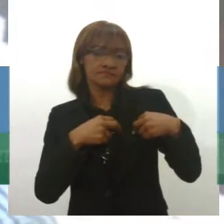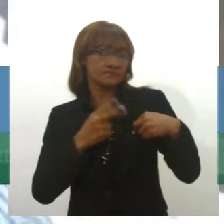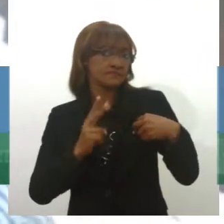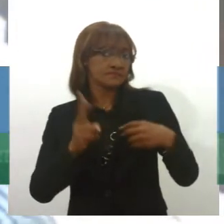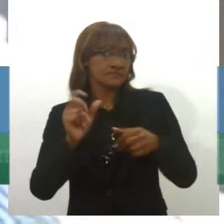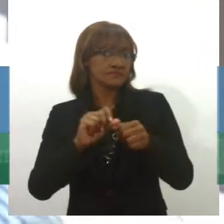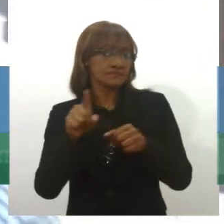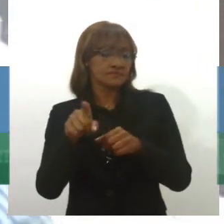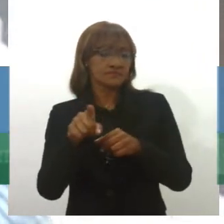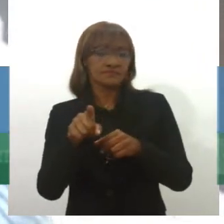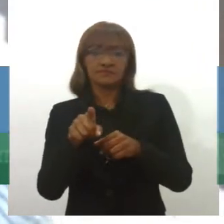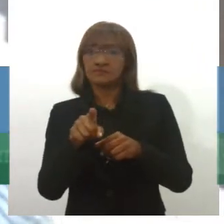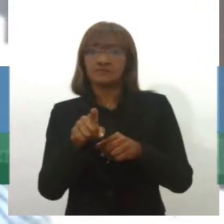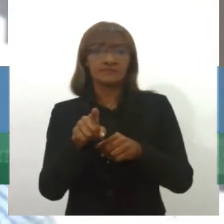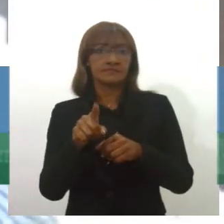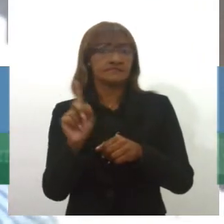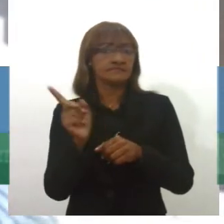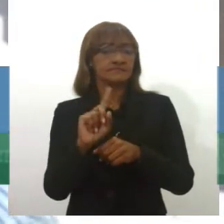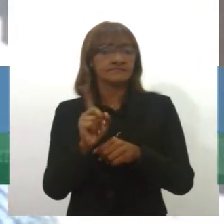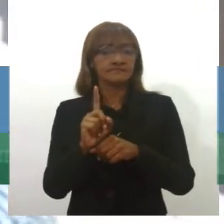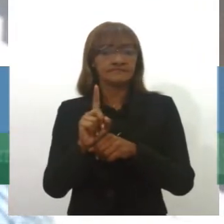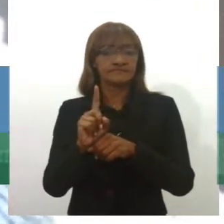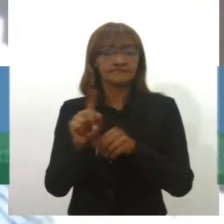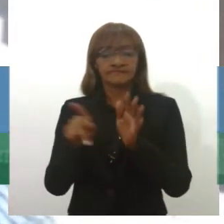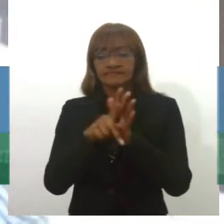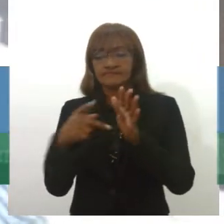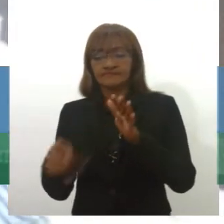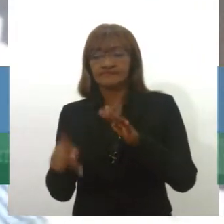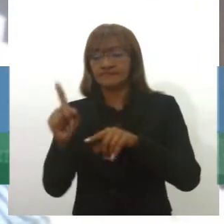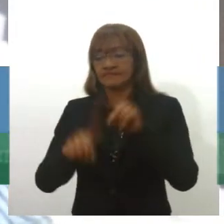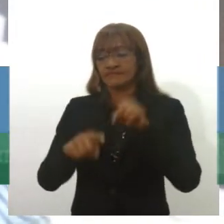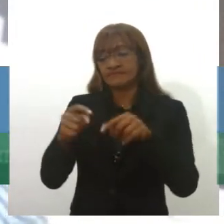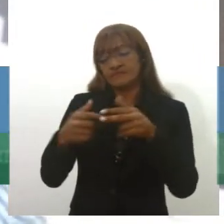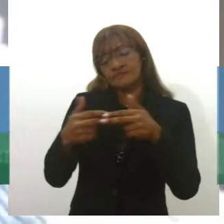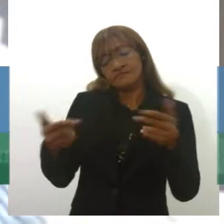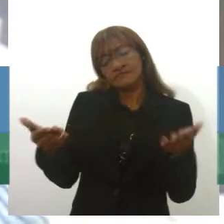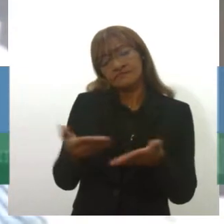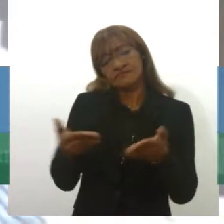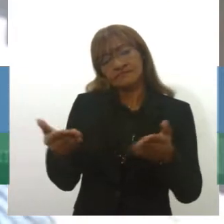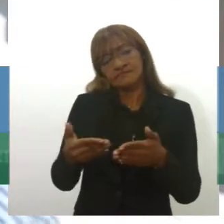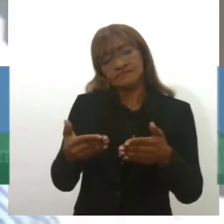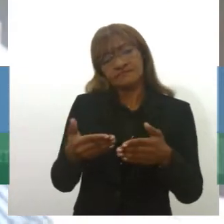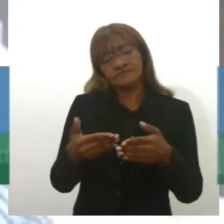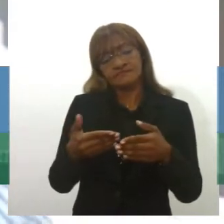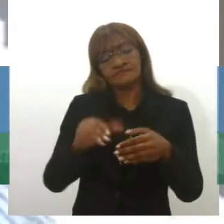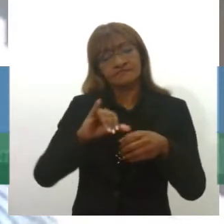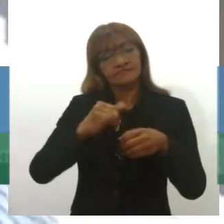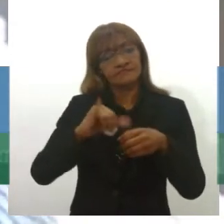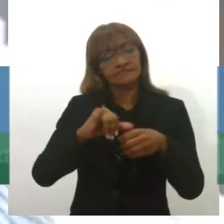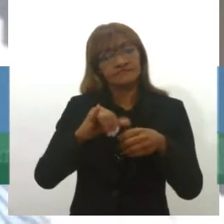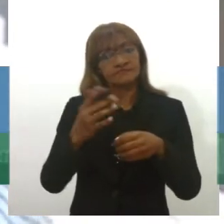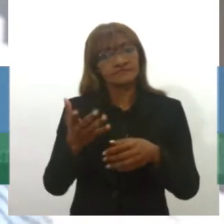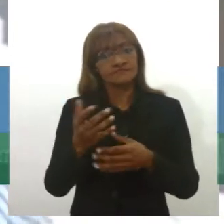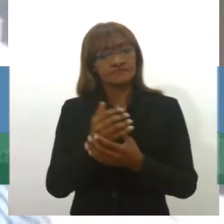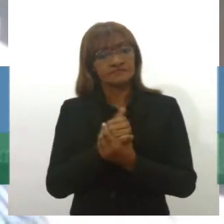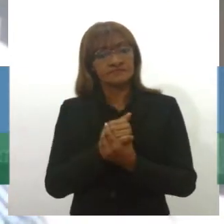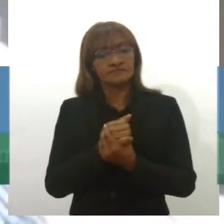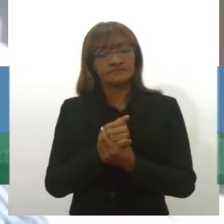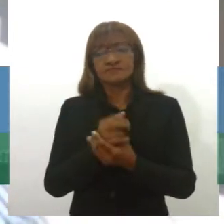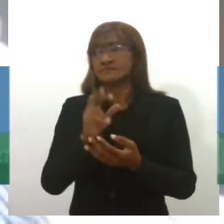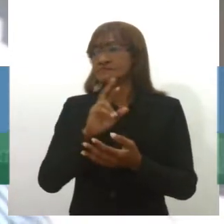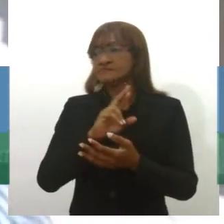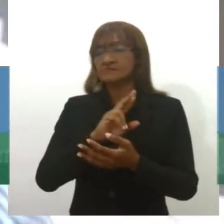não considera os custos internos de produção. Nós somos países produtores e refinadores de petróleo, não dependemos totalmente